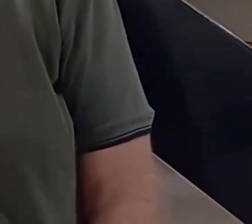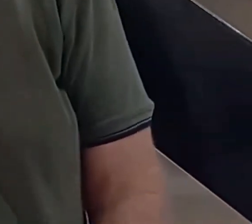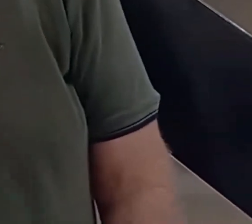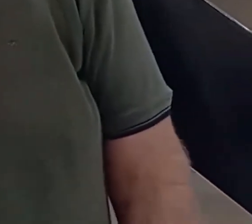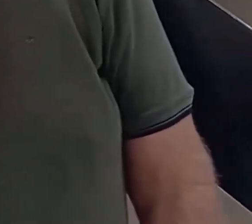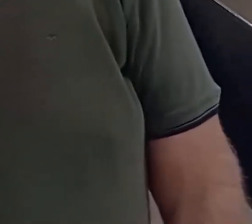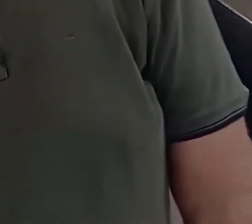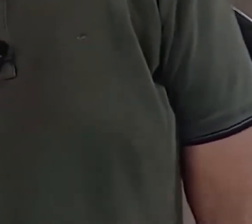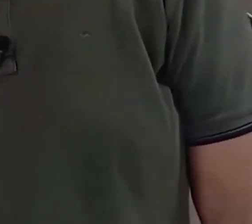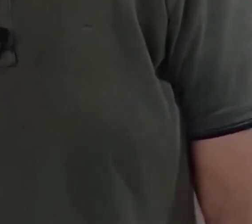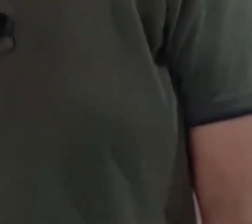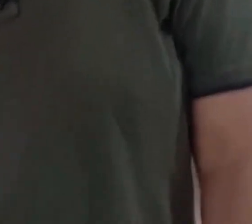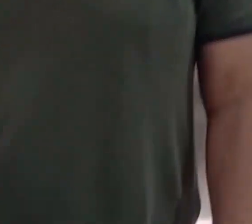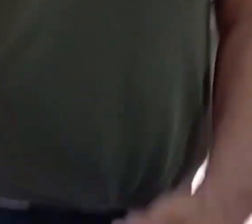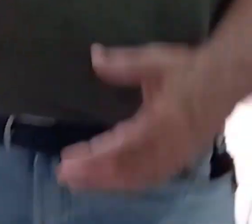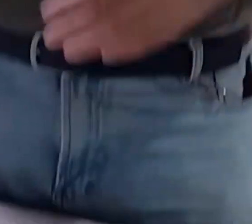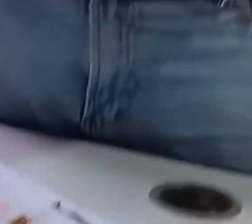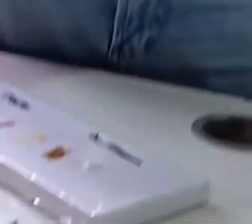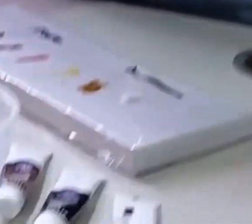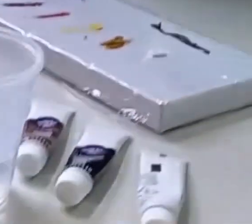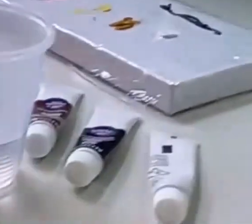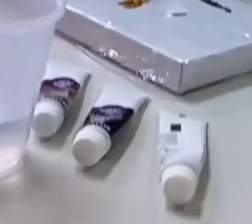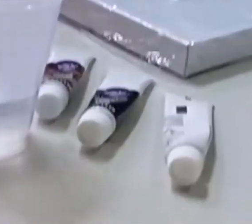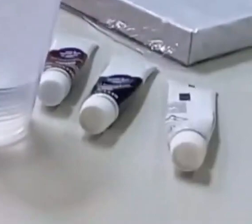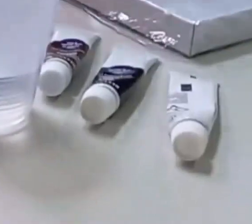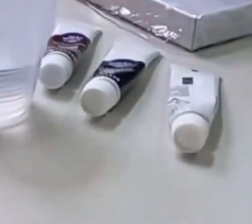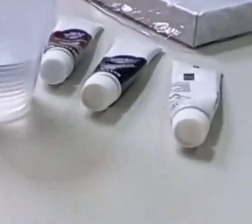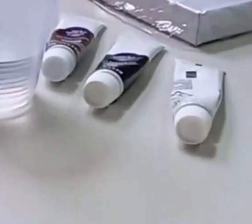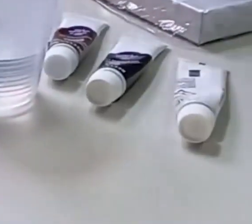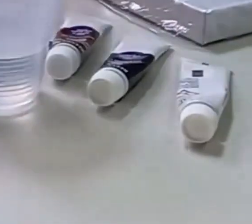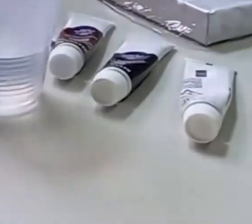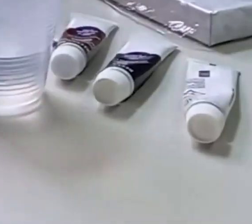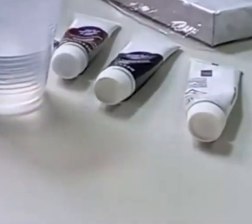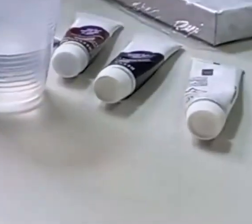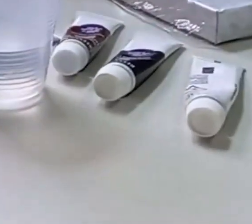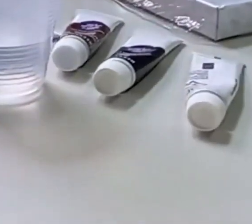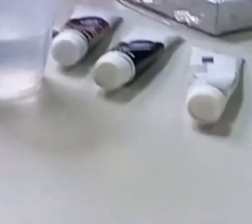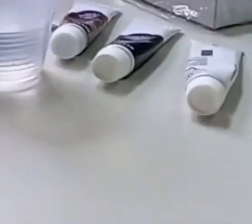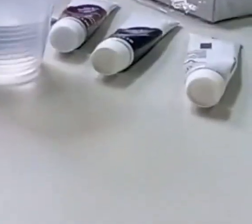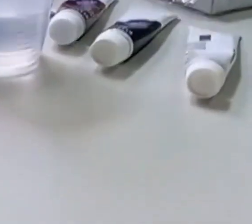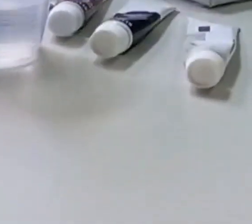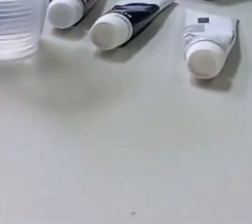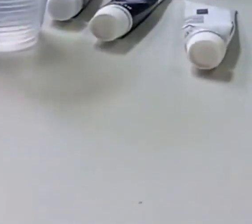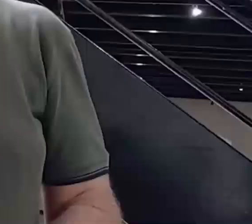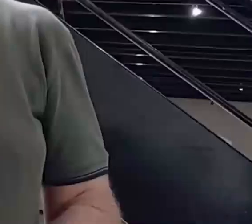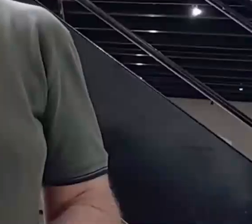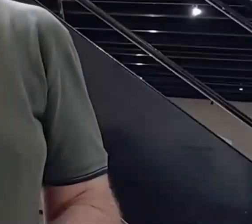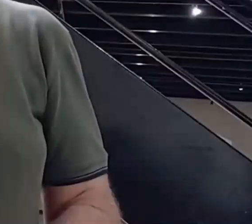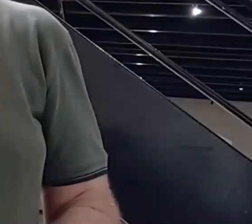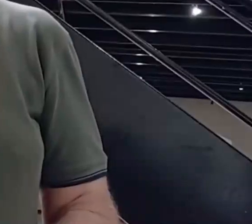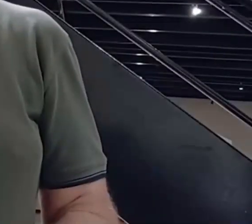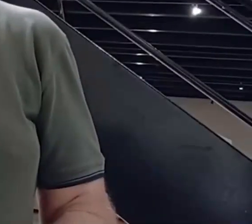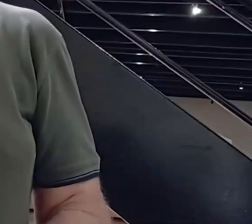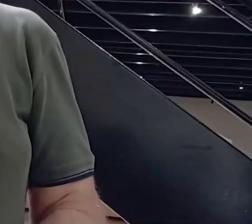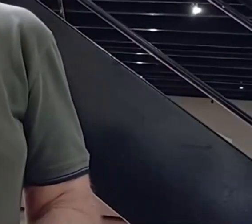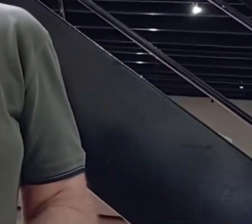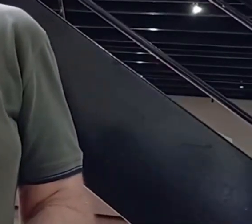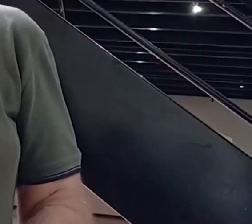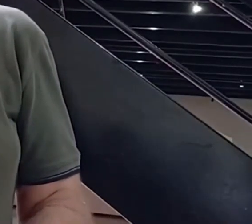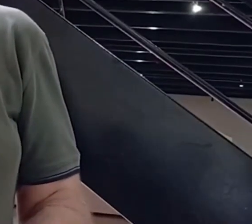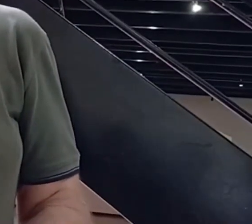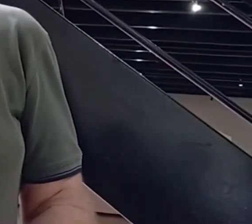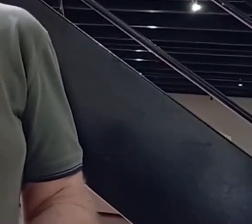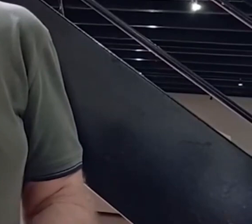parte. Aqui são tintas, né? Existe uma variedade de tinta, né? Tanto a óleo como a acrílica, só que a